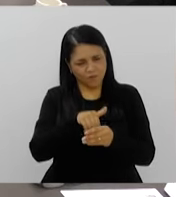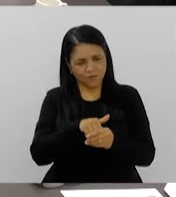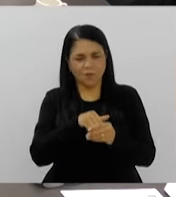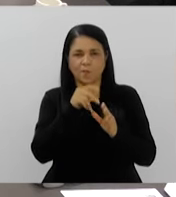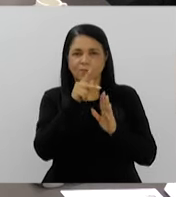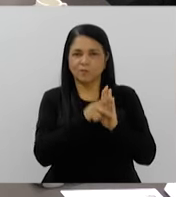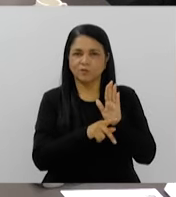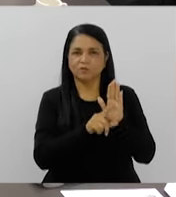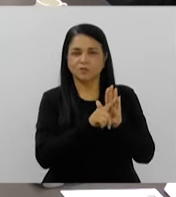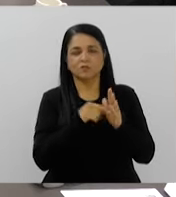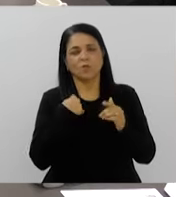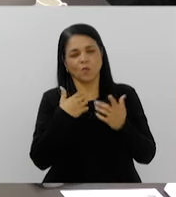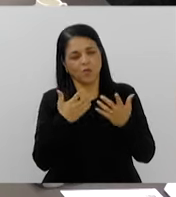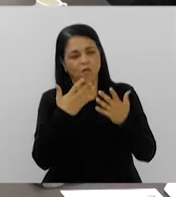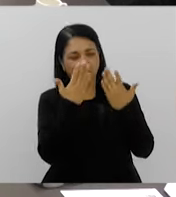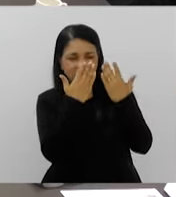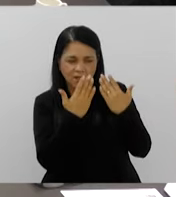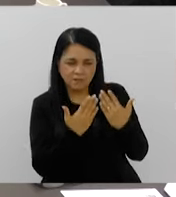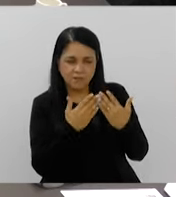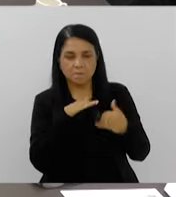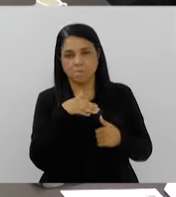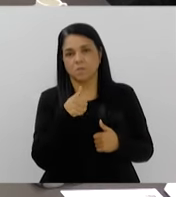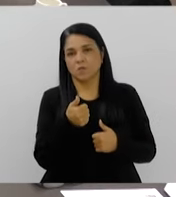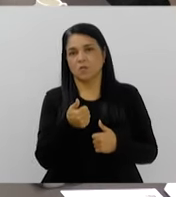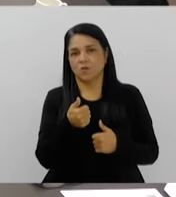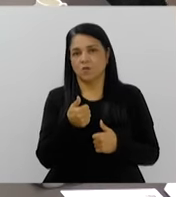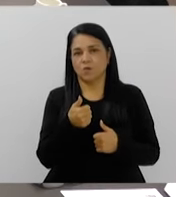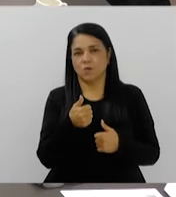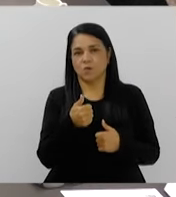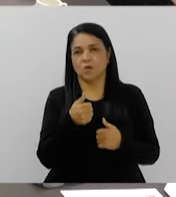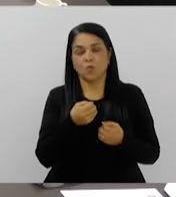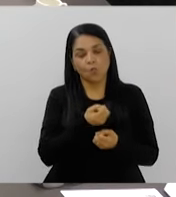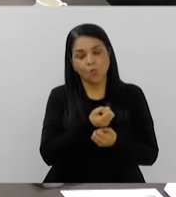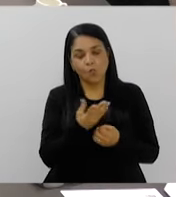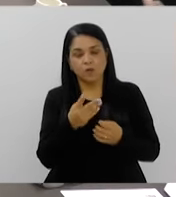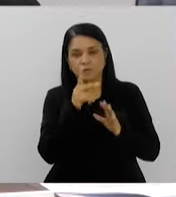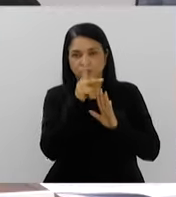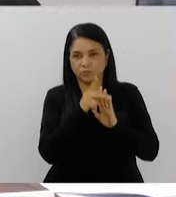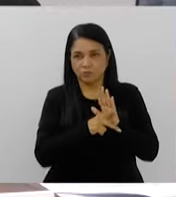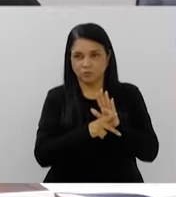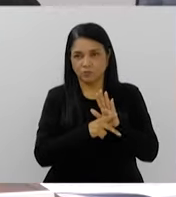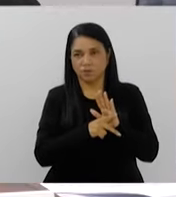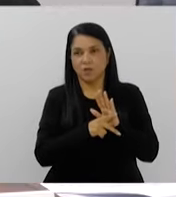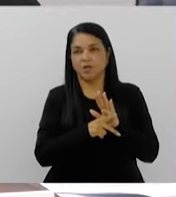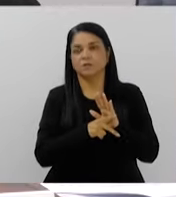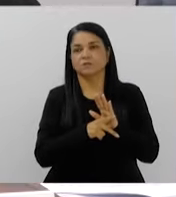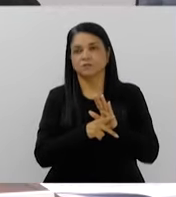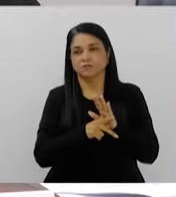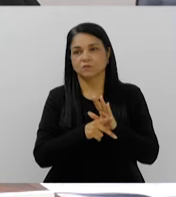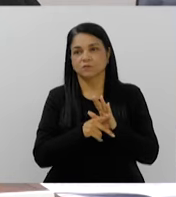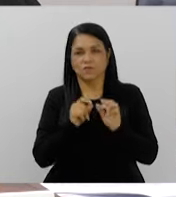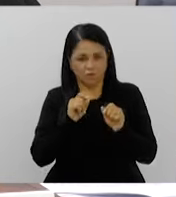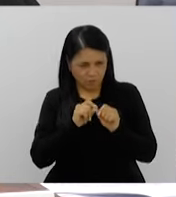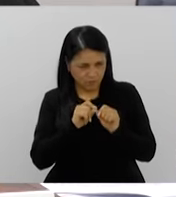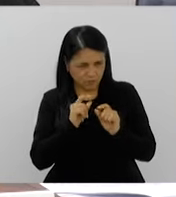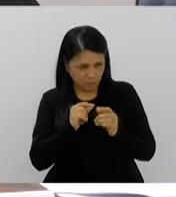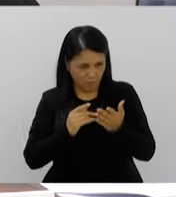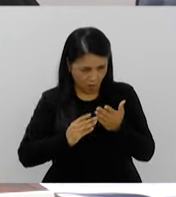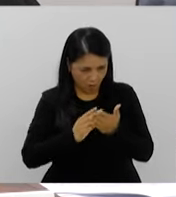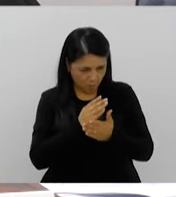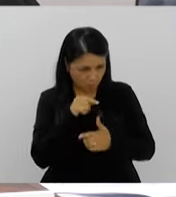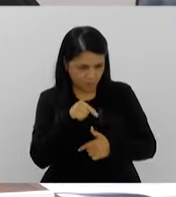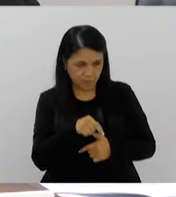eu quero analisar melhor. Porque tem que ver quantos projetos são, se eles chocam, se eles não chocam. Vamos fazer o seguinte, vamos aprovar